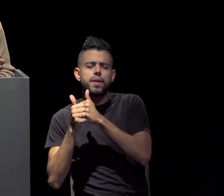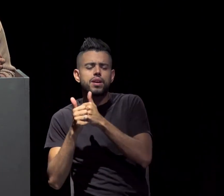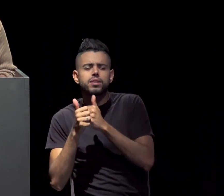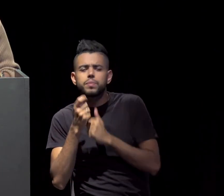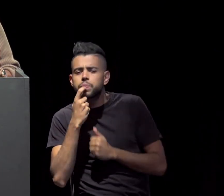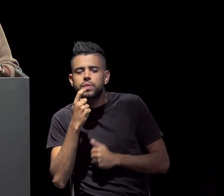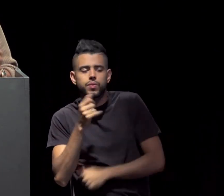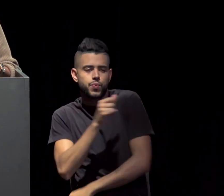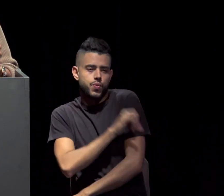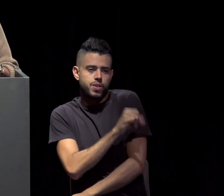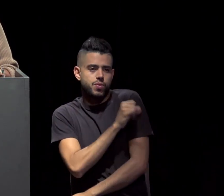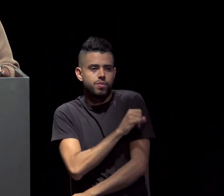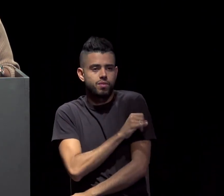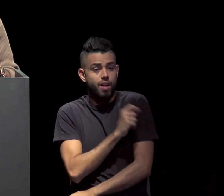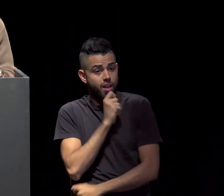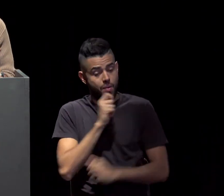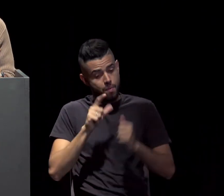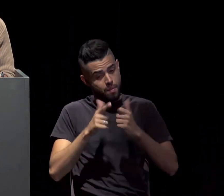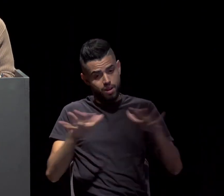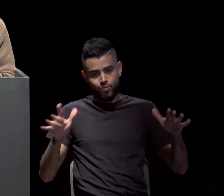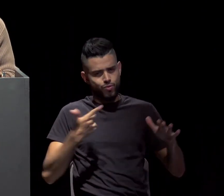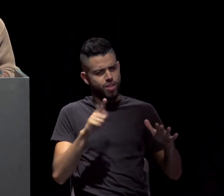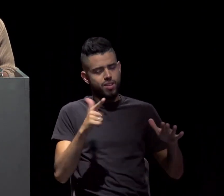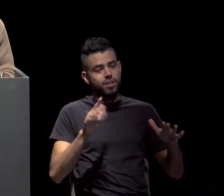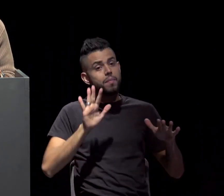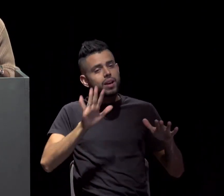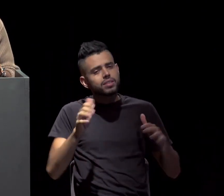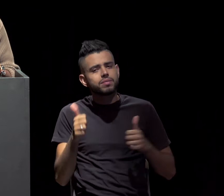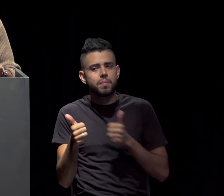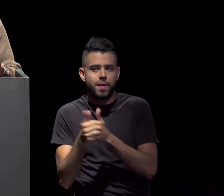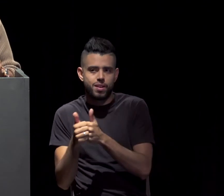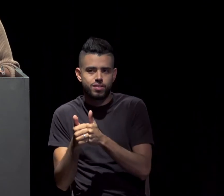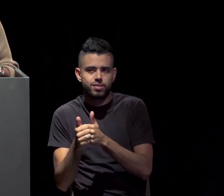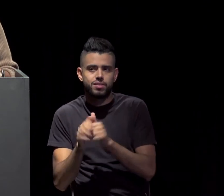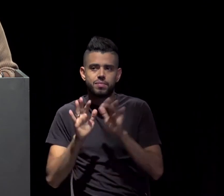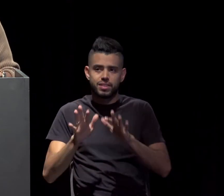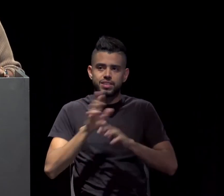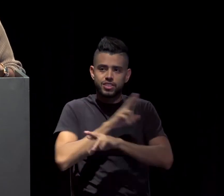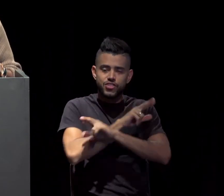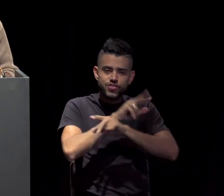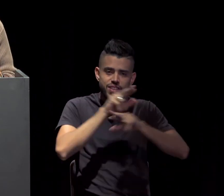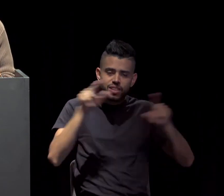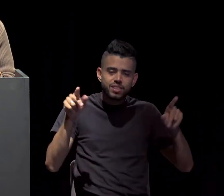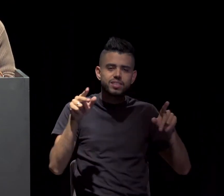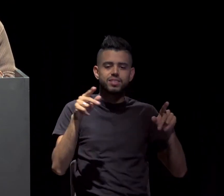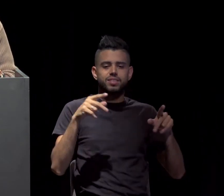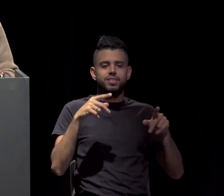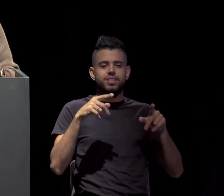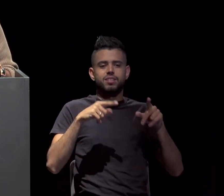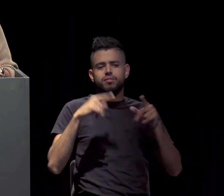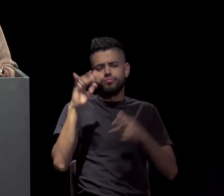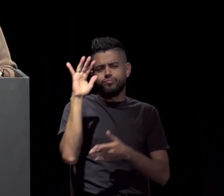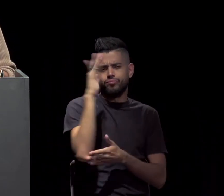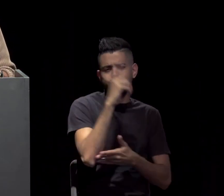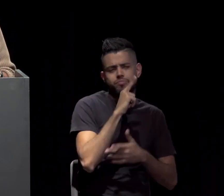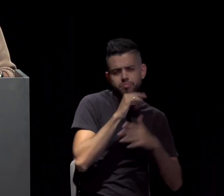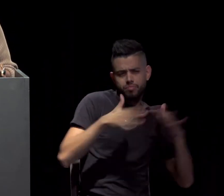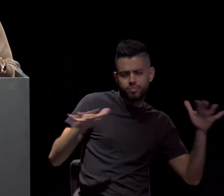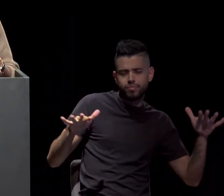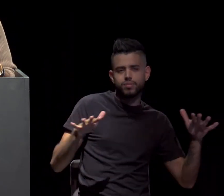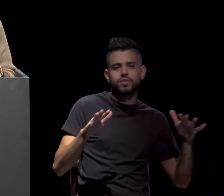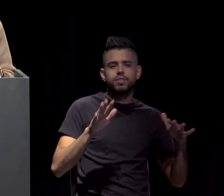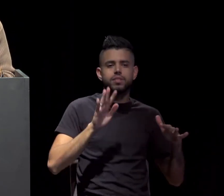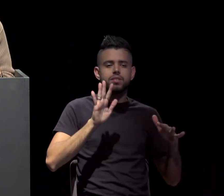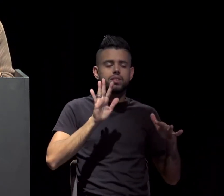chegado para nós. Mas é claro que essas diferenças ecológicas moldam também um Estado com inúmeras diferenças, não só do ponto de vista